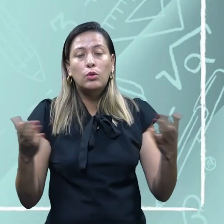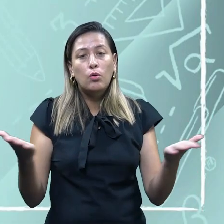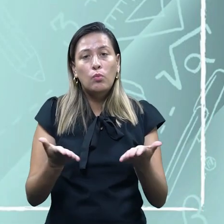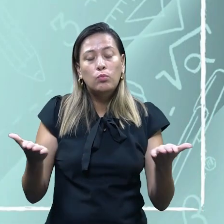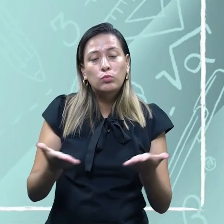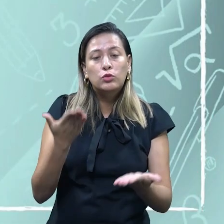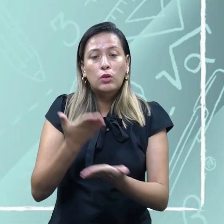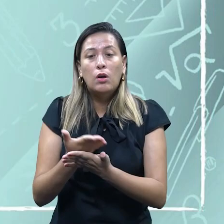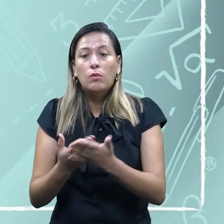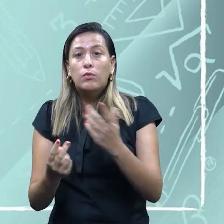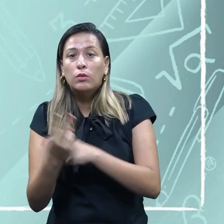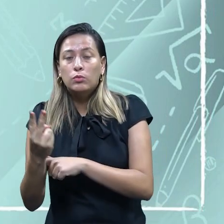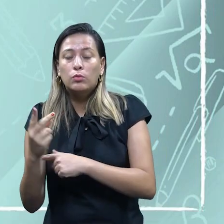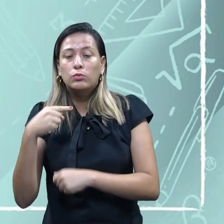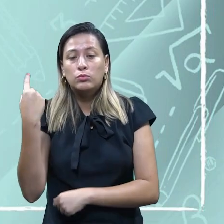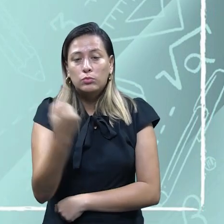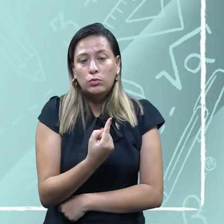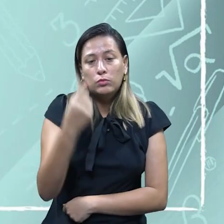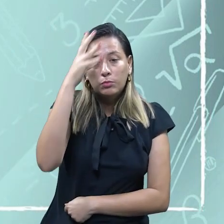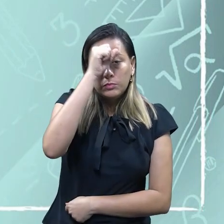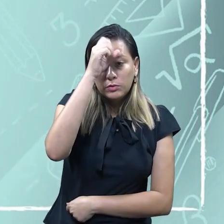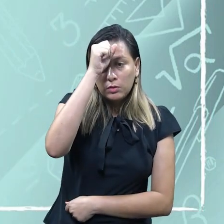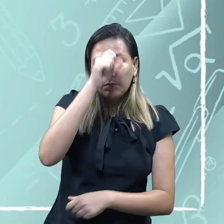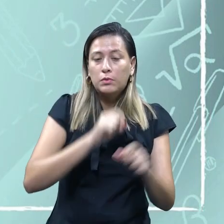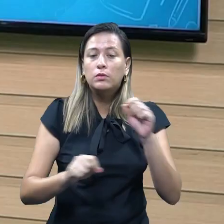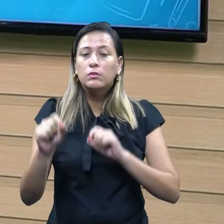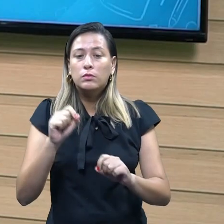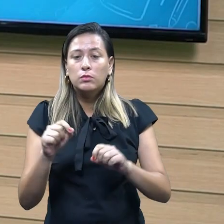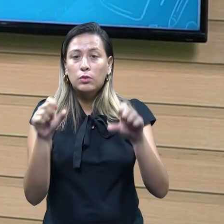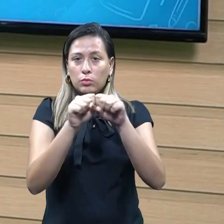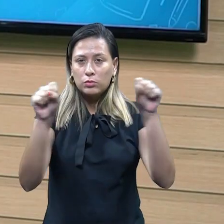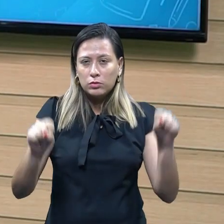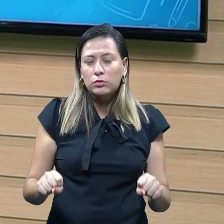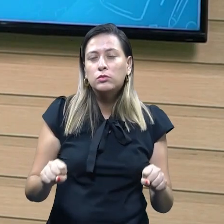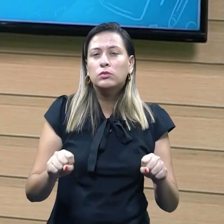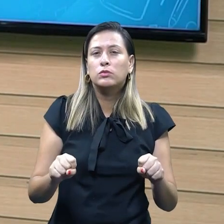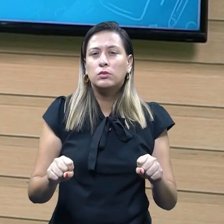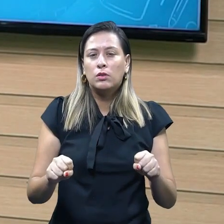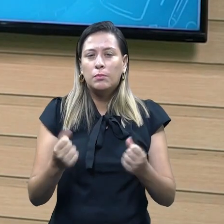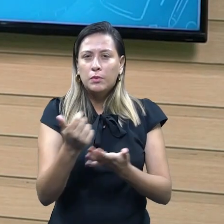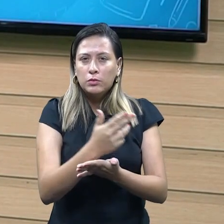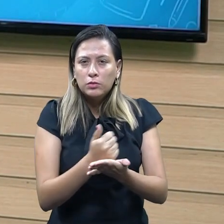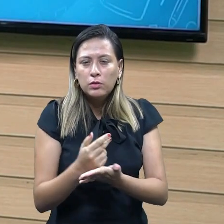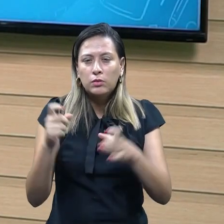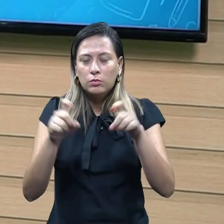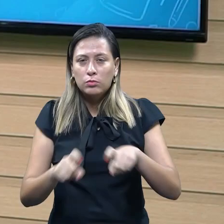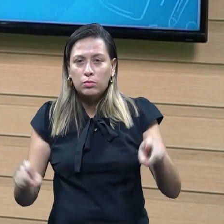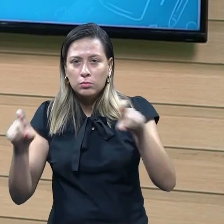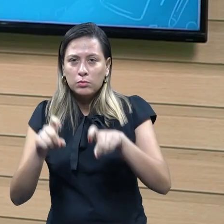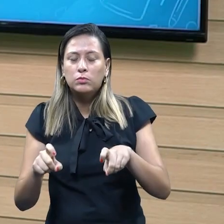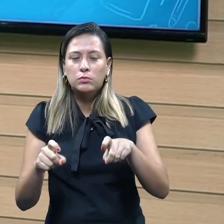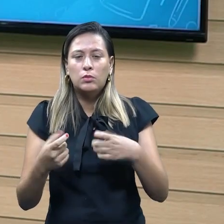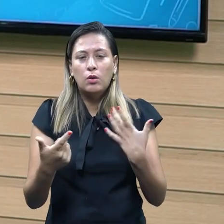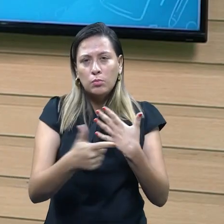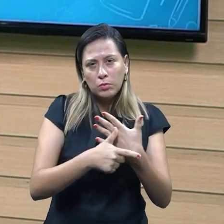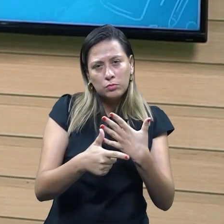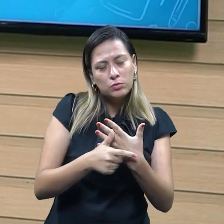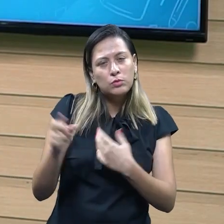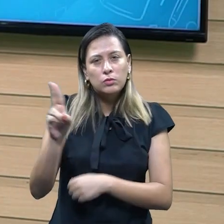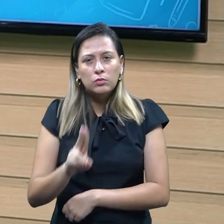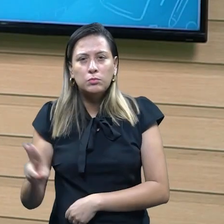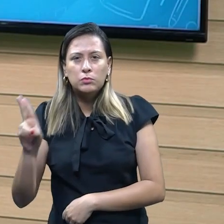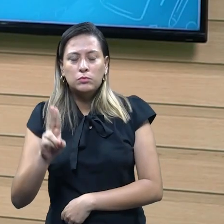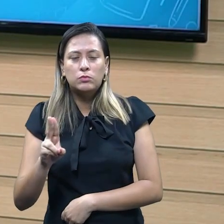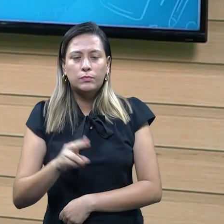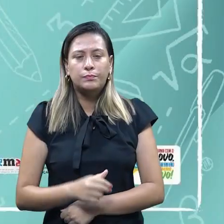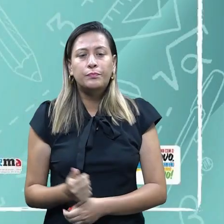um pouco do ambiente CAD, algumas funções que a gente vai utilizar no sistema de desenho assistido